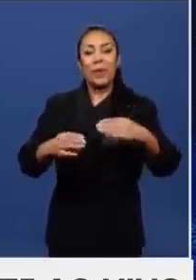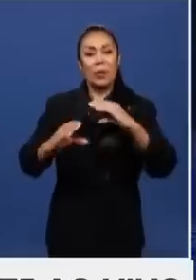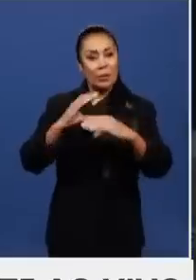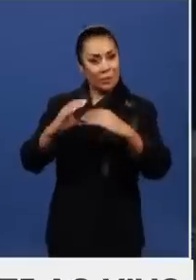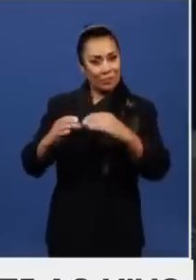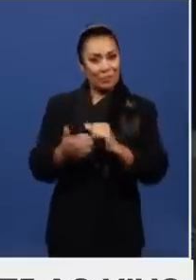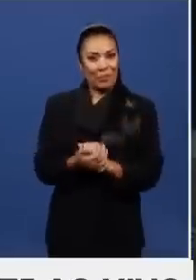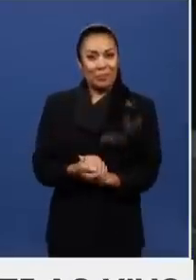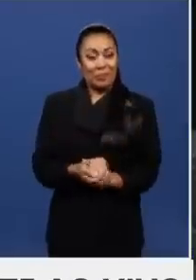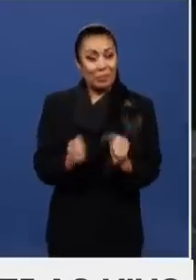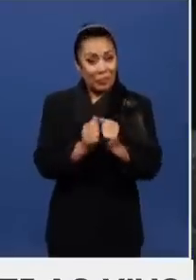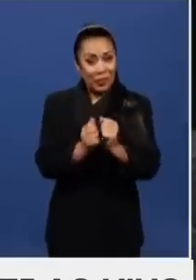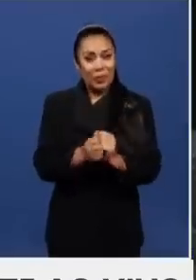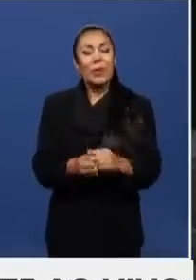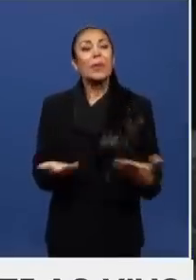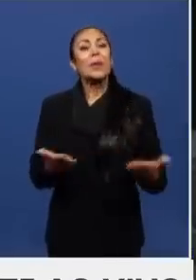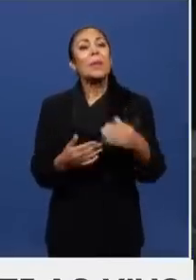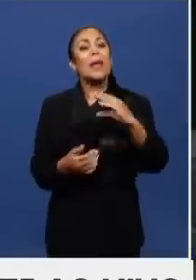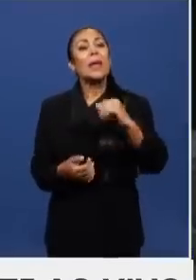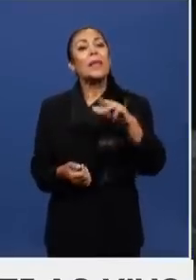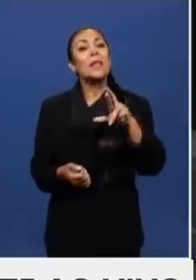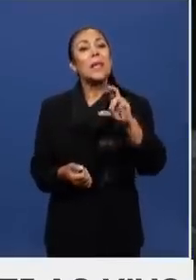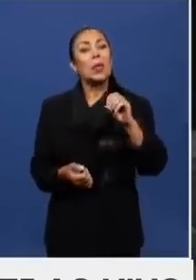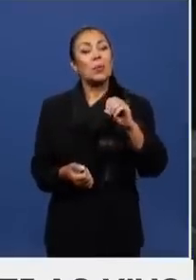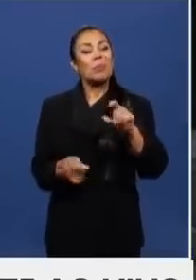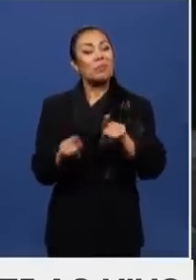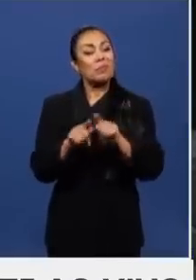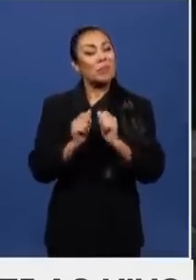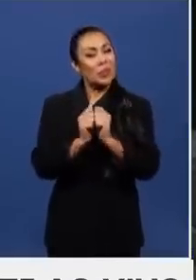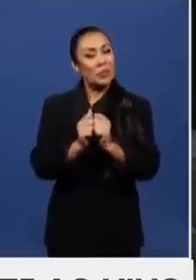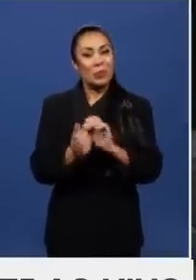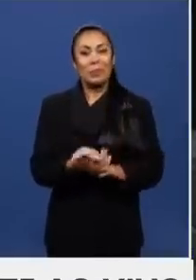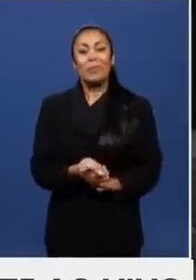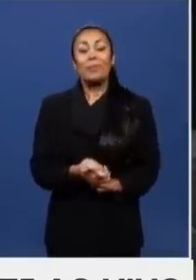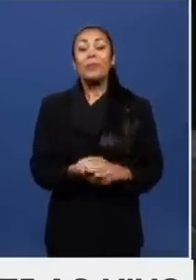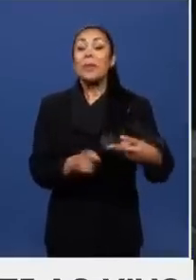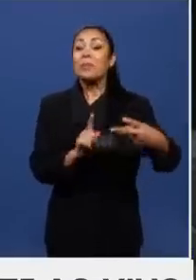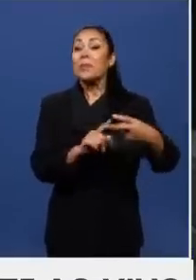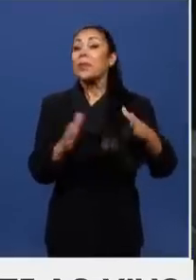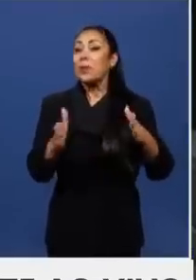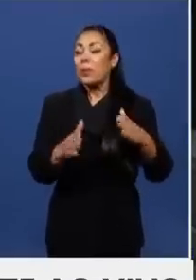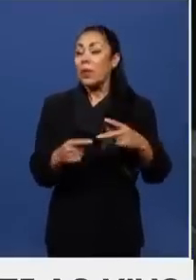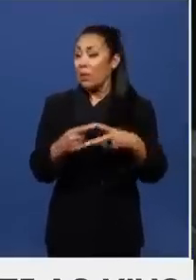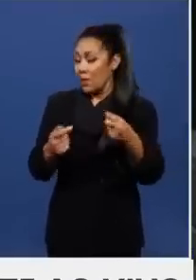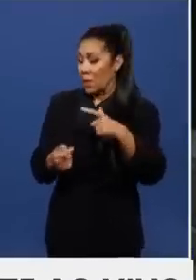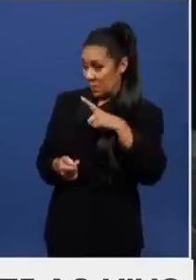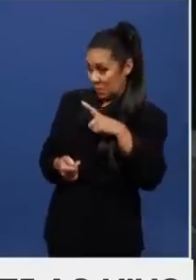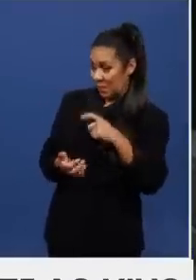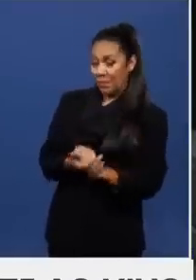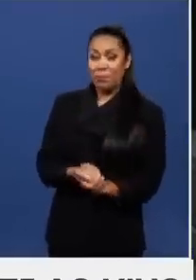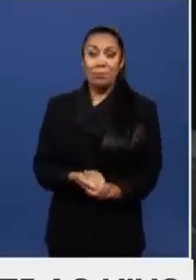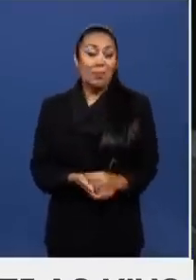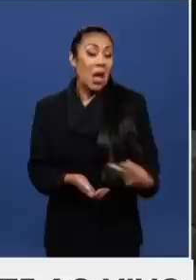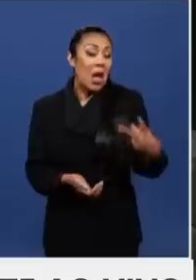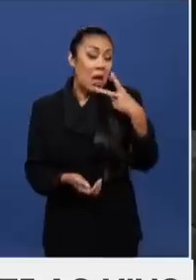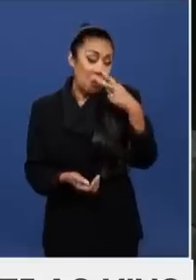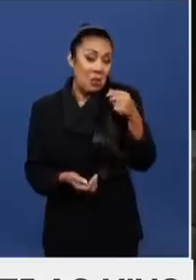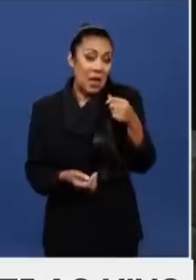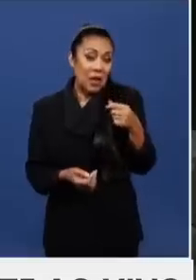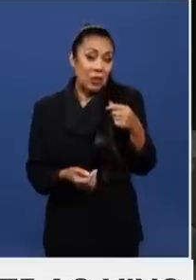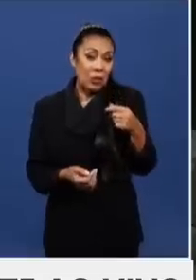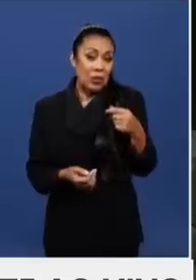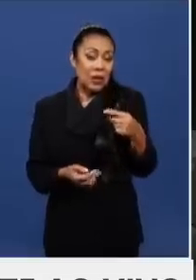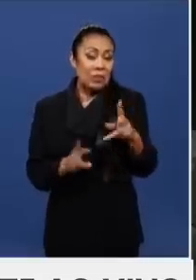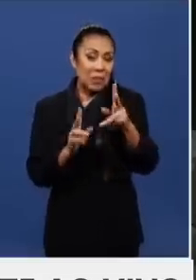ali. Ciro Nogueira também, ministro da Casa Civil. Thaís, segundo bloco, teve vencedor? Eu acho que empatou, eu diria que